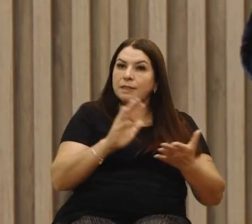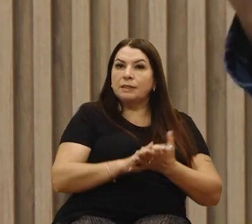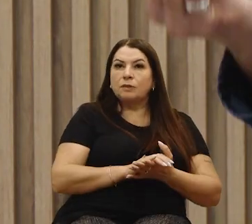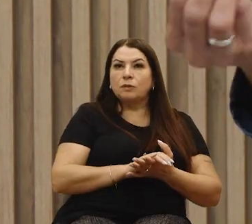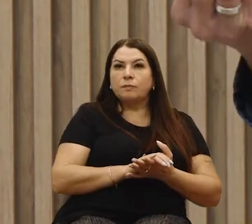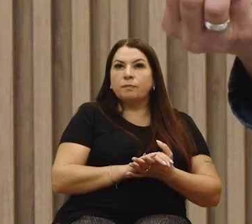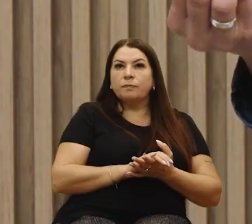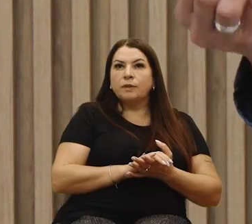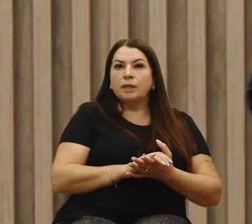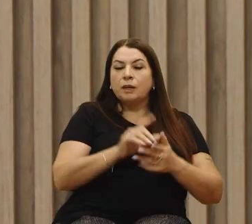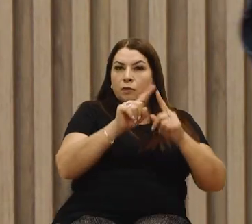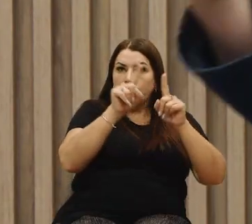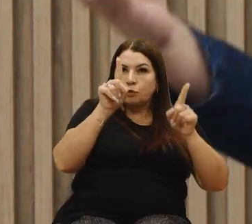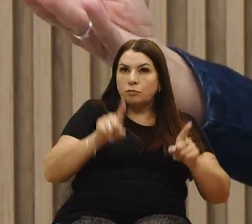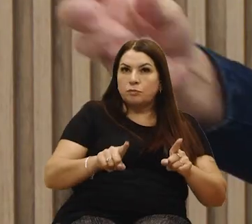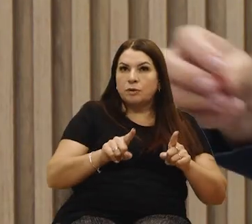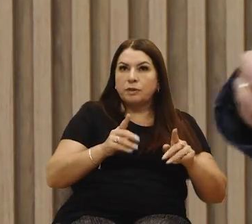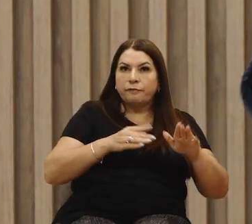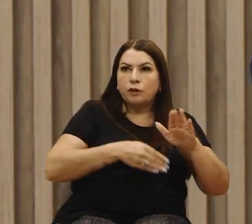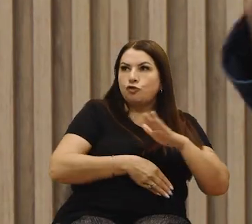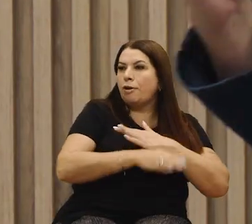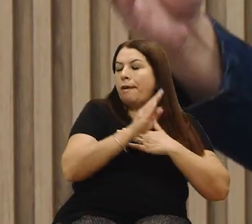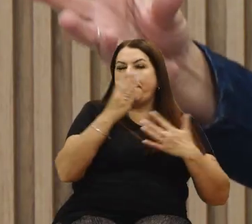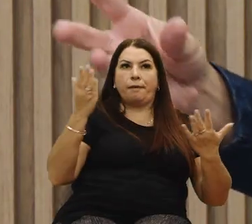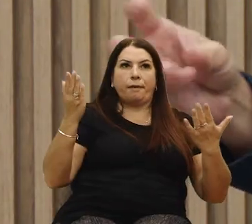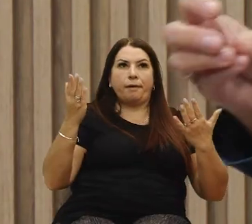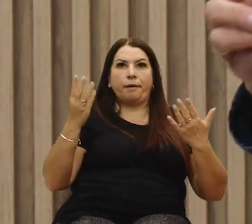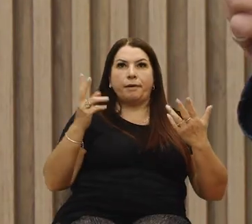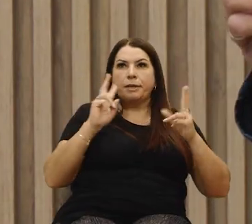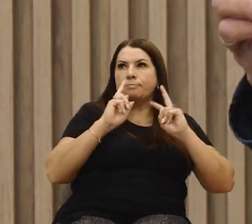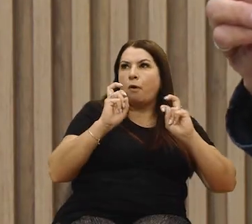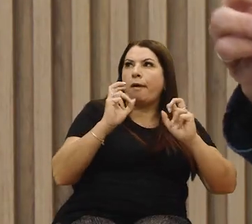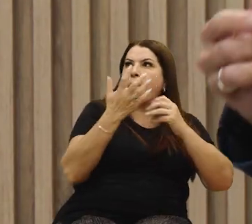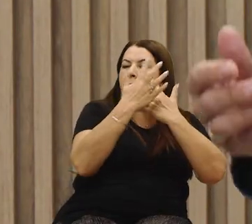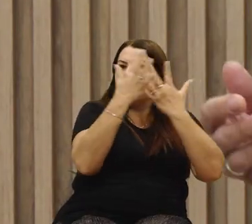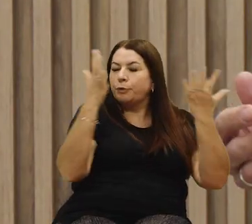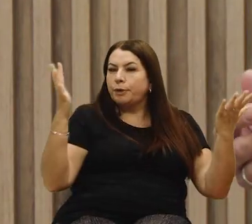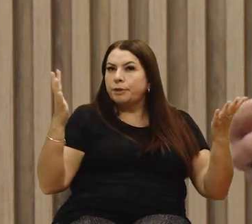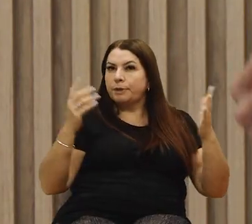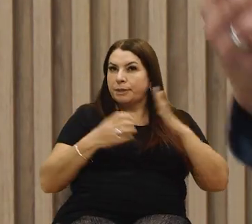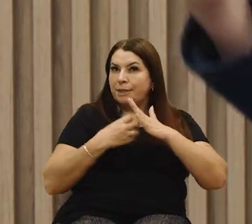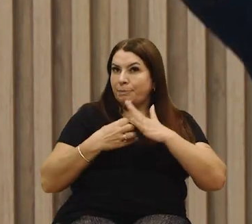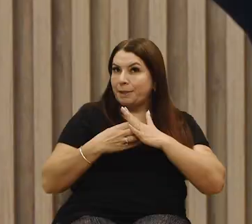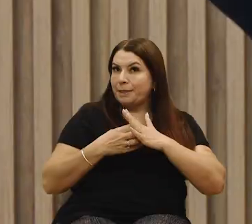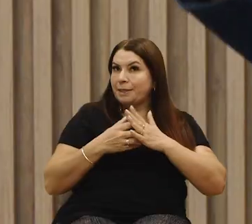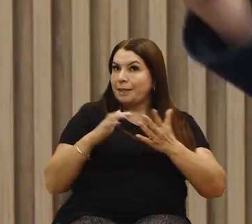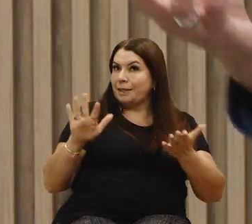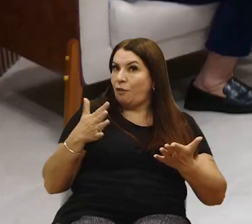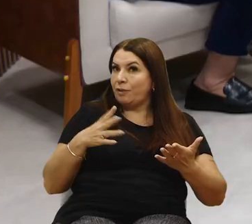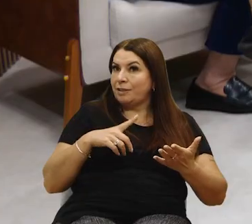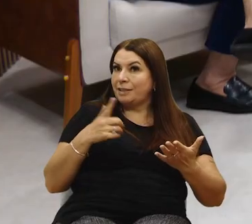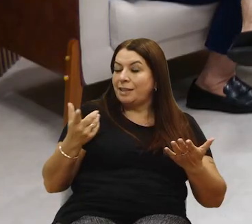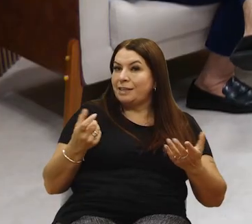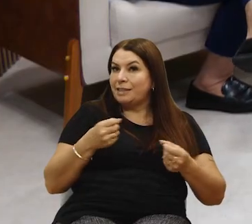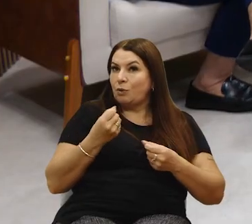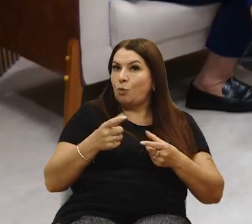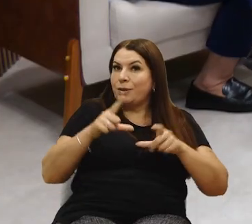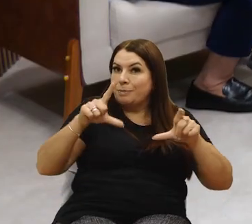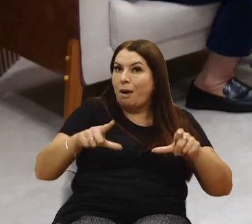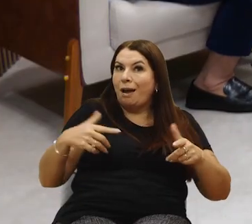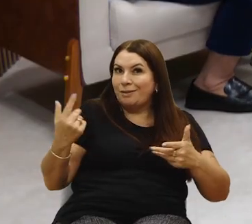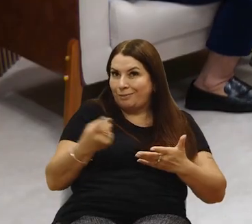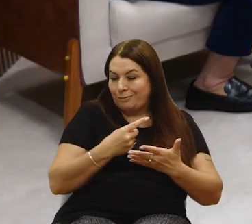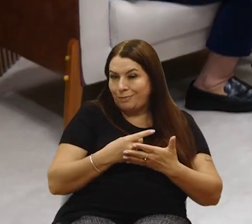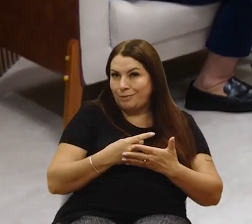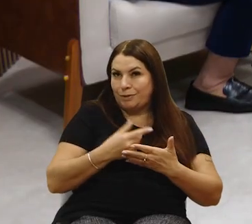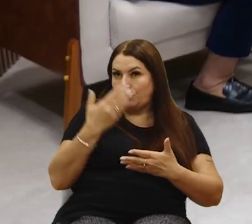né, aos funcionários viajarem, explorarem a natureza, mas a empresa também talvez tenha que deixar algum espaço para isso.